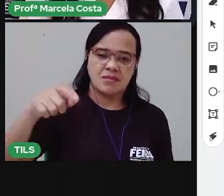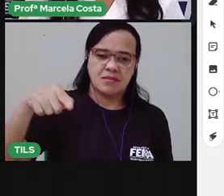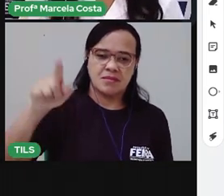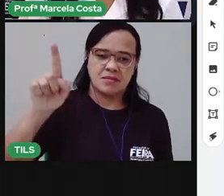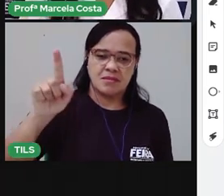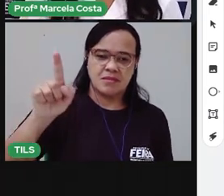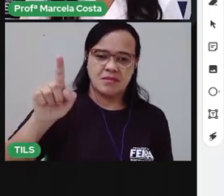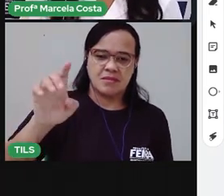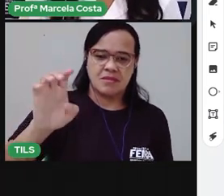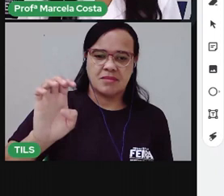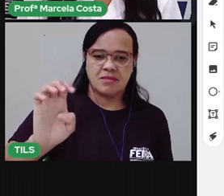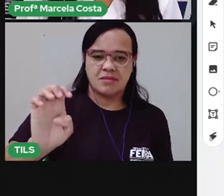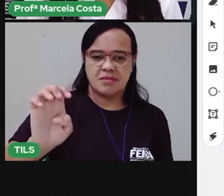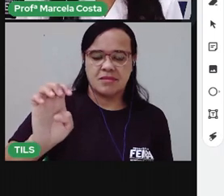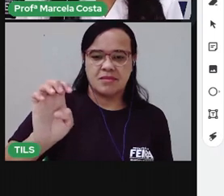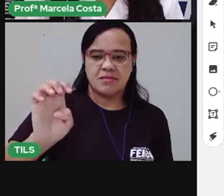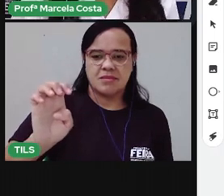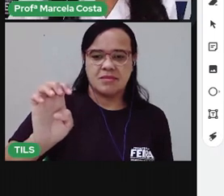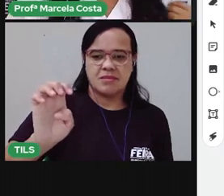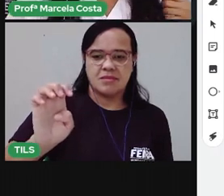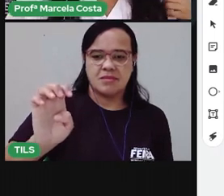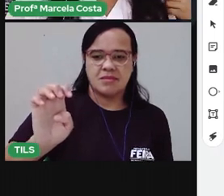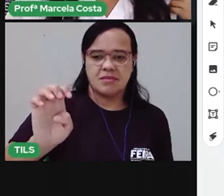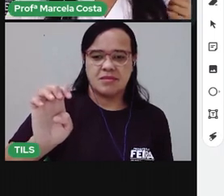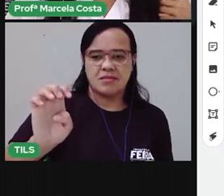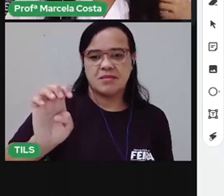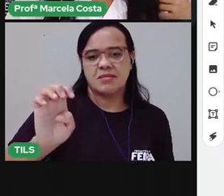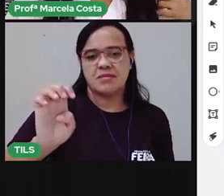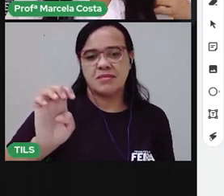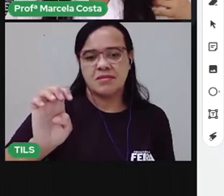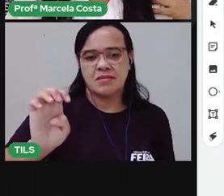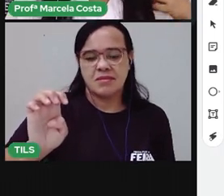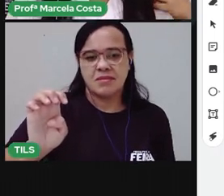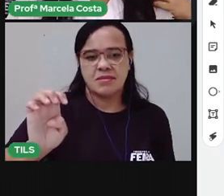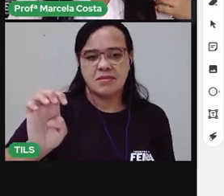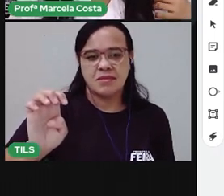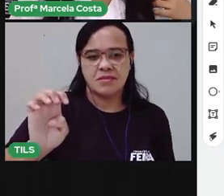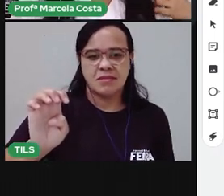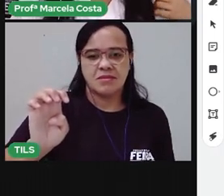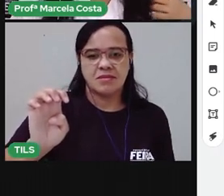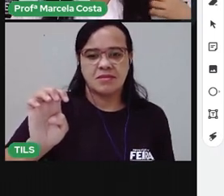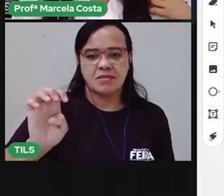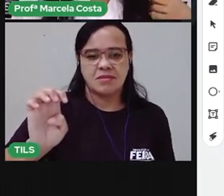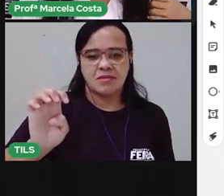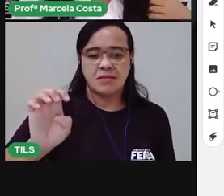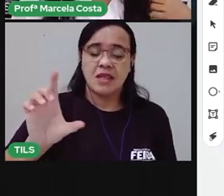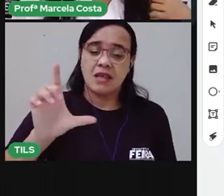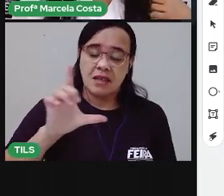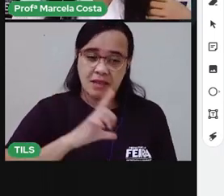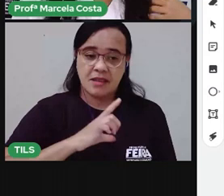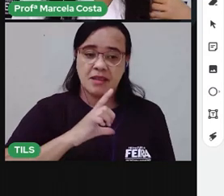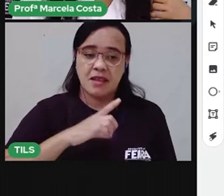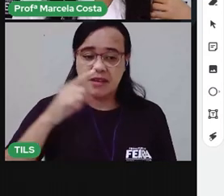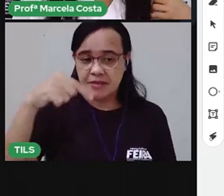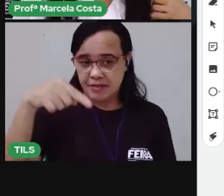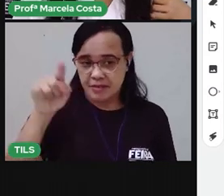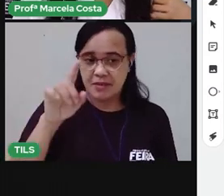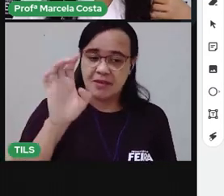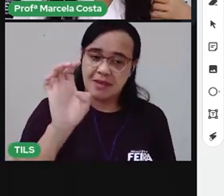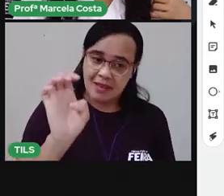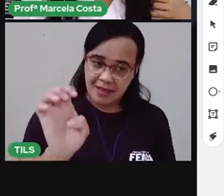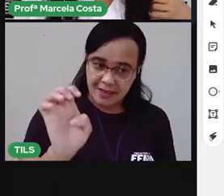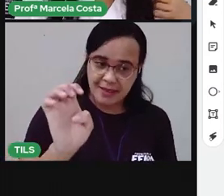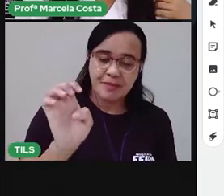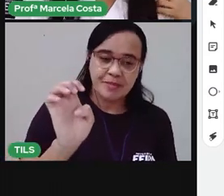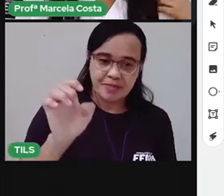milho é isso essa palavra Jacaré tem um acento agudo aqui na letra É então já fazer